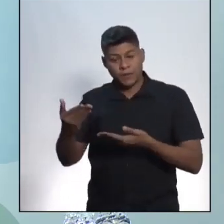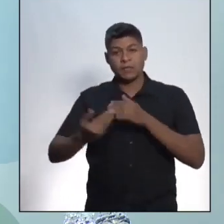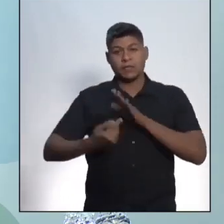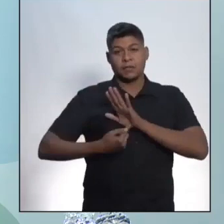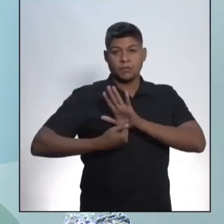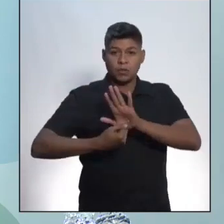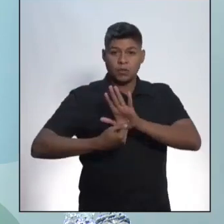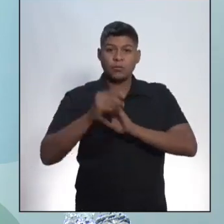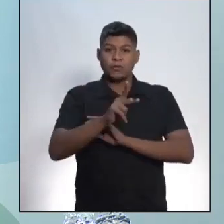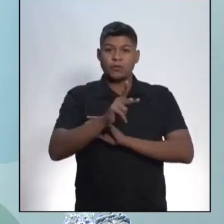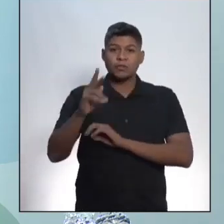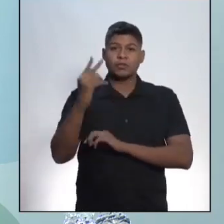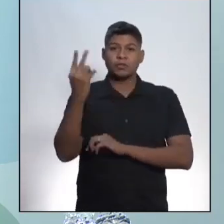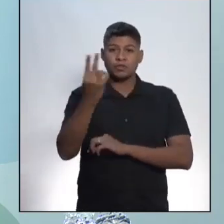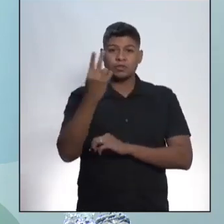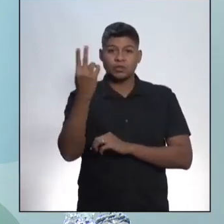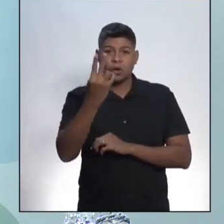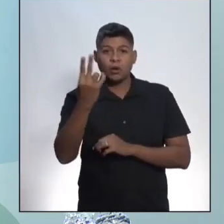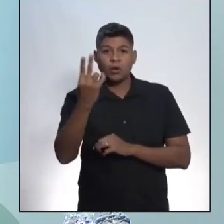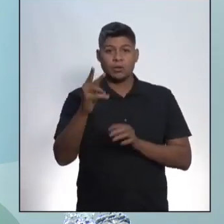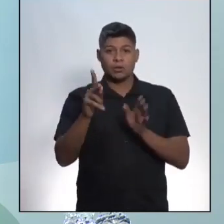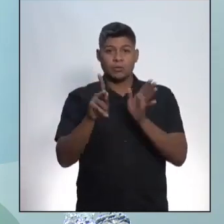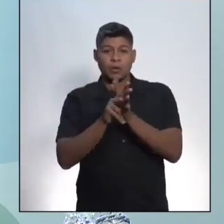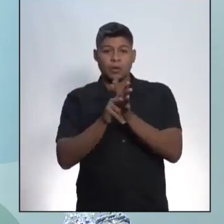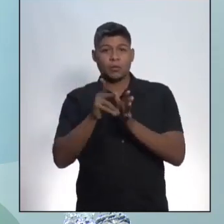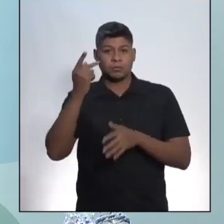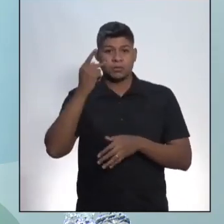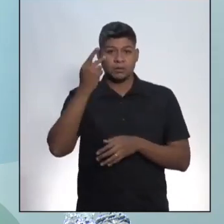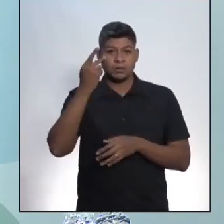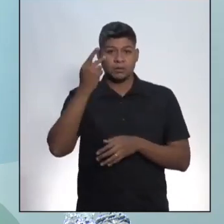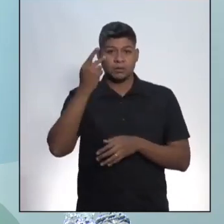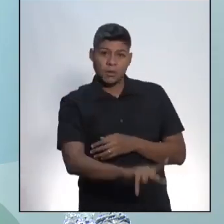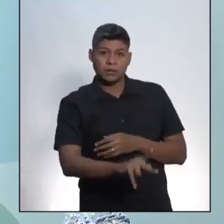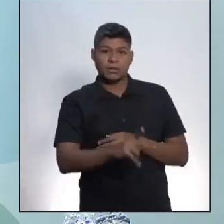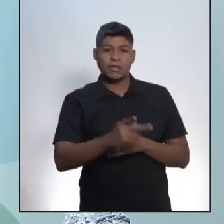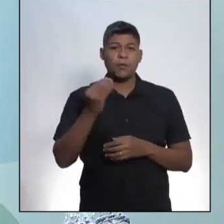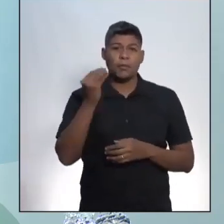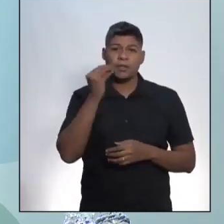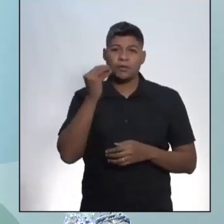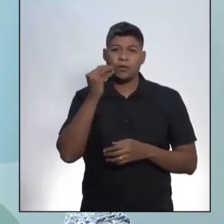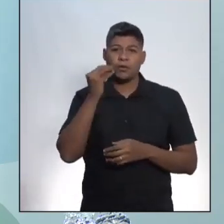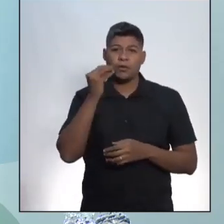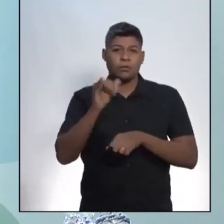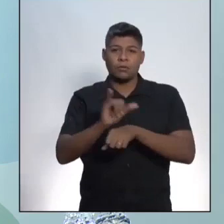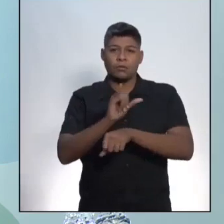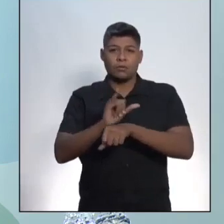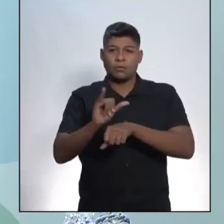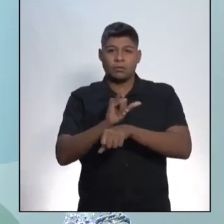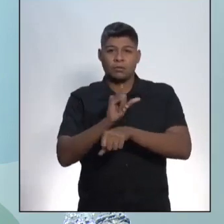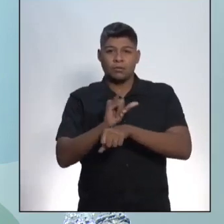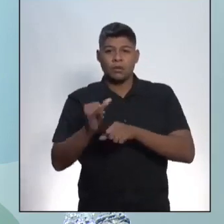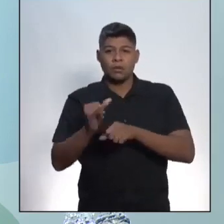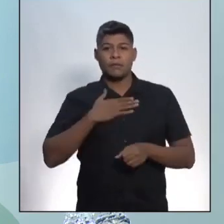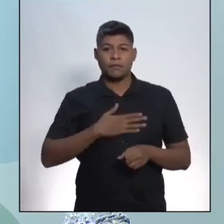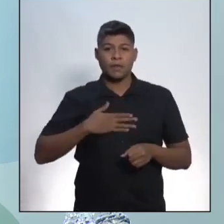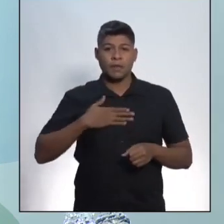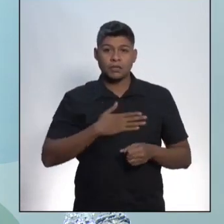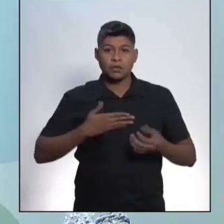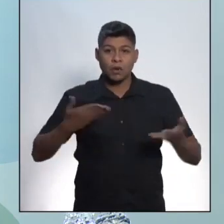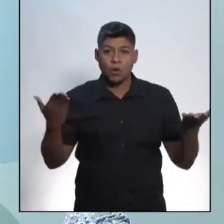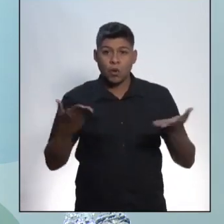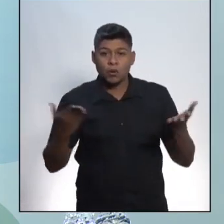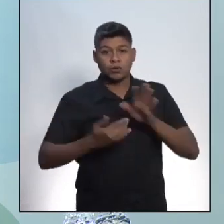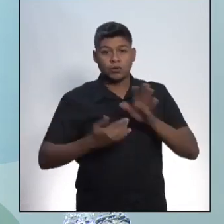apresentar, professor de História da Rede Pública Estadual aqui de São Paulo. Francisco, seja muito bem-vindo, eu estou muito feliz de receber você aqui hoje. Por favor,